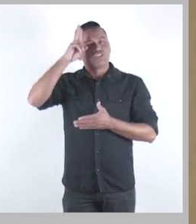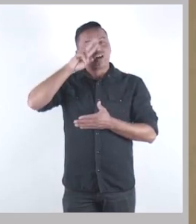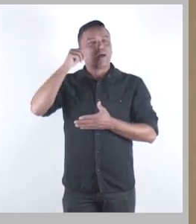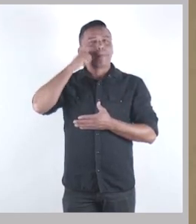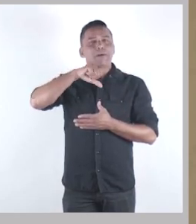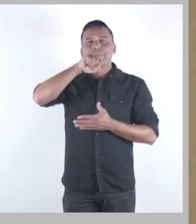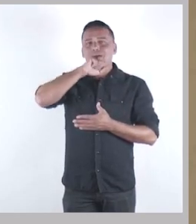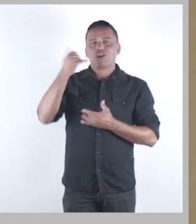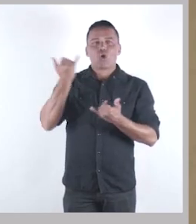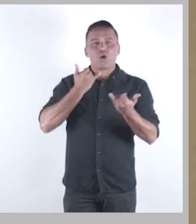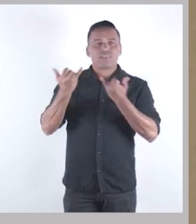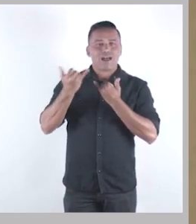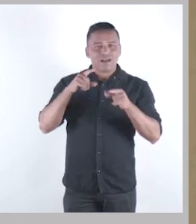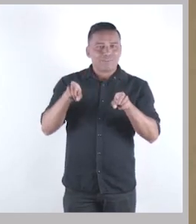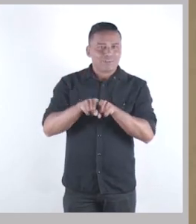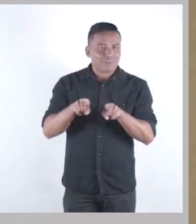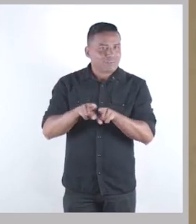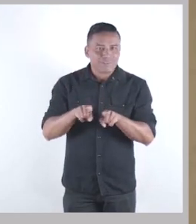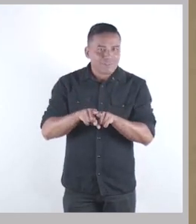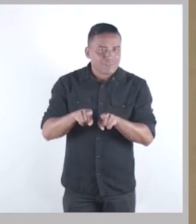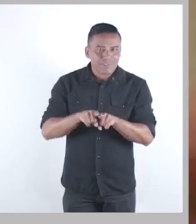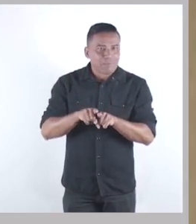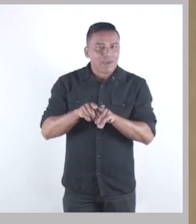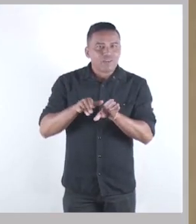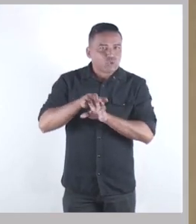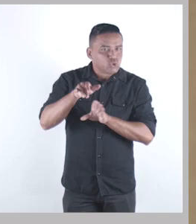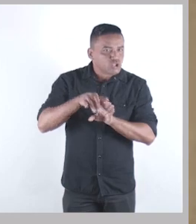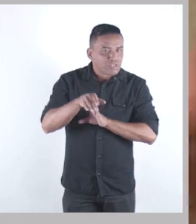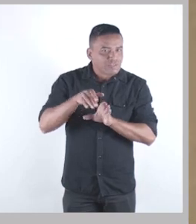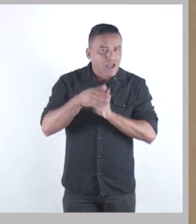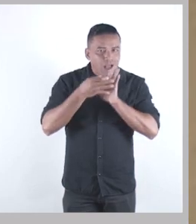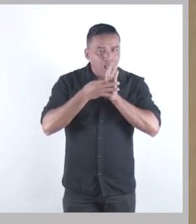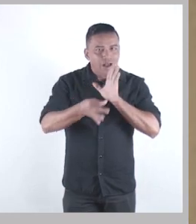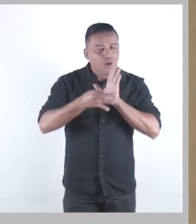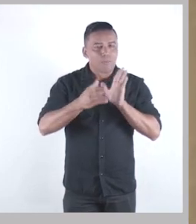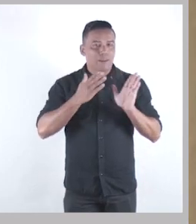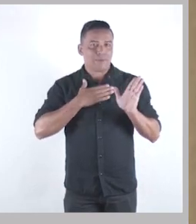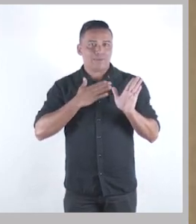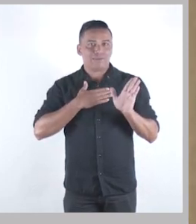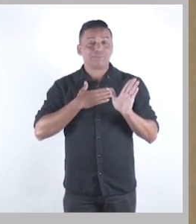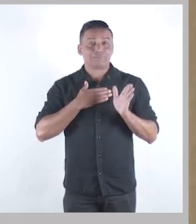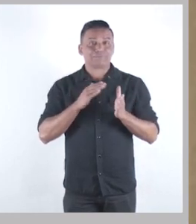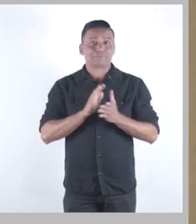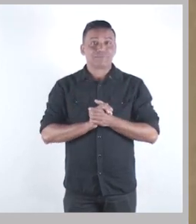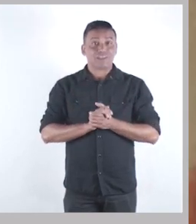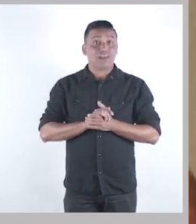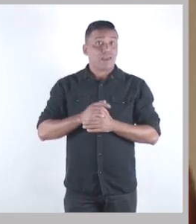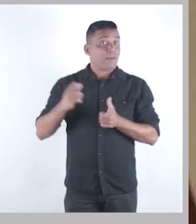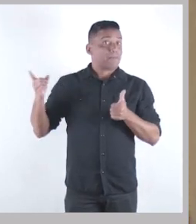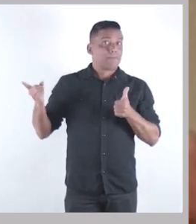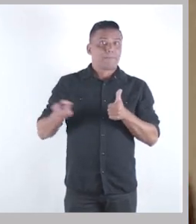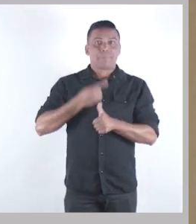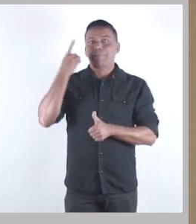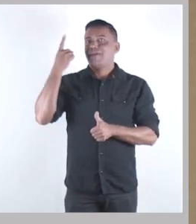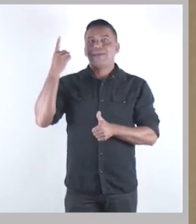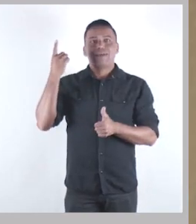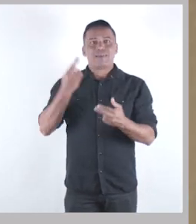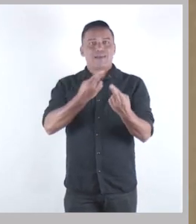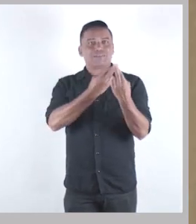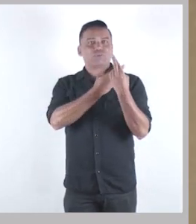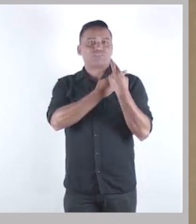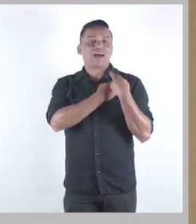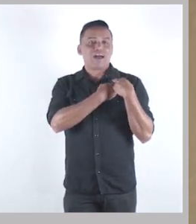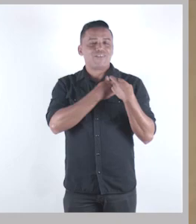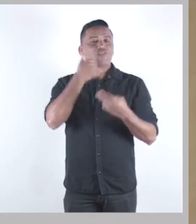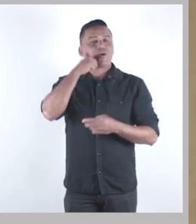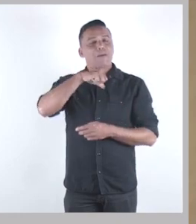outras histórias, e tinha outros livrinhos que ela me sugeria para ler e eu lia. Essa é uma das primeiras, digamos, responsáveis, porque ela